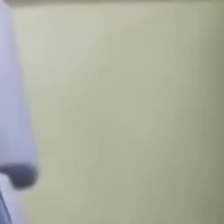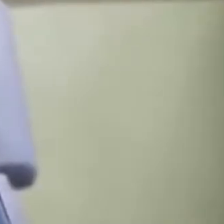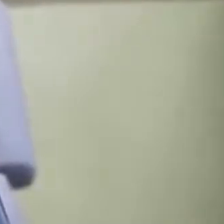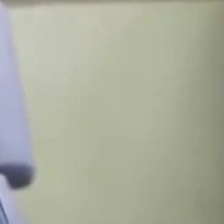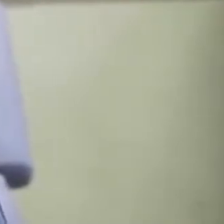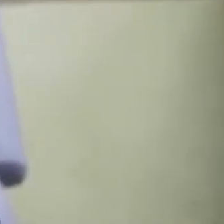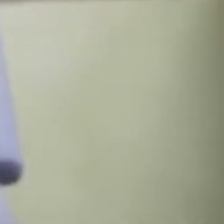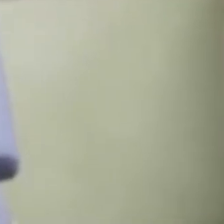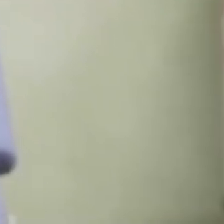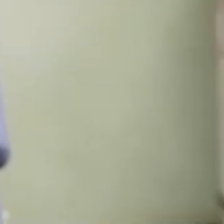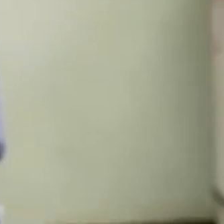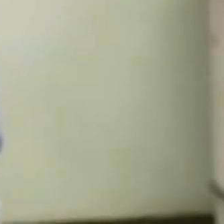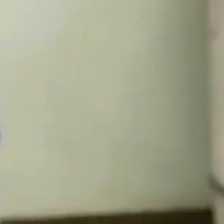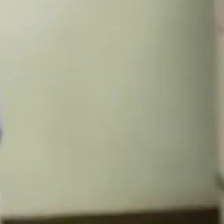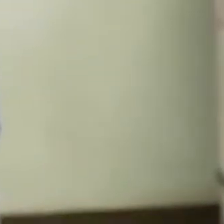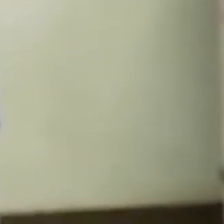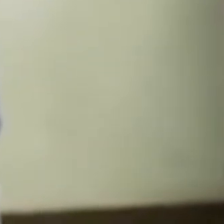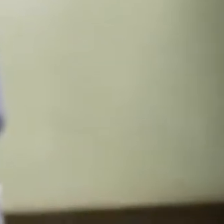Tchau.